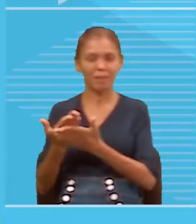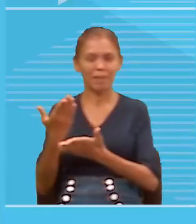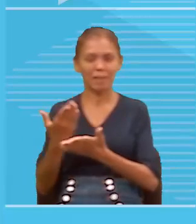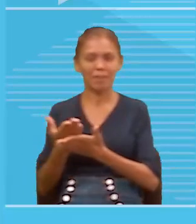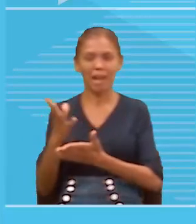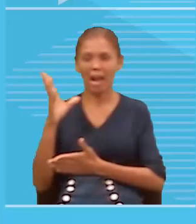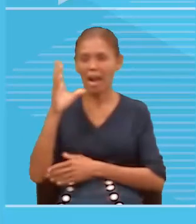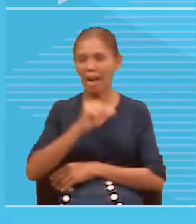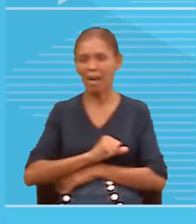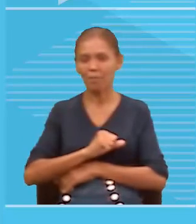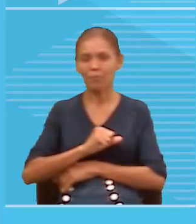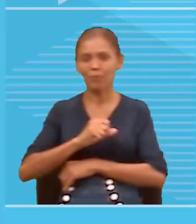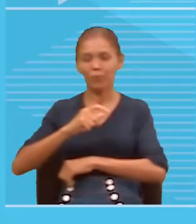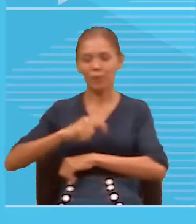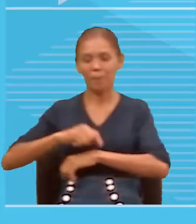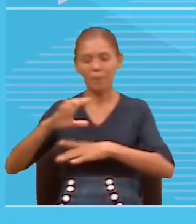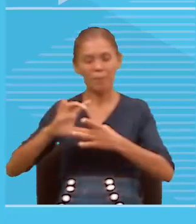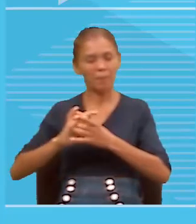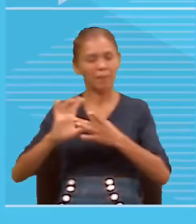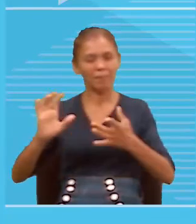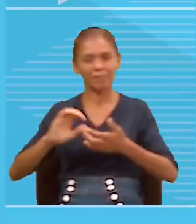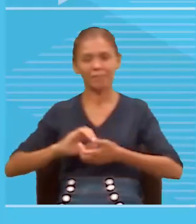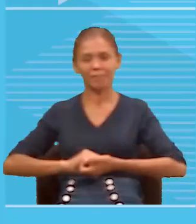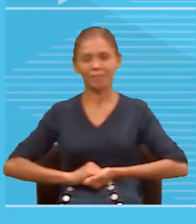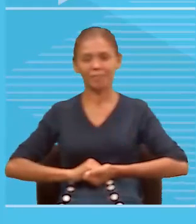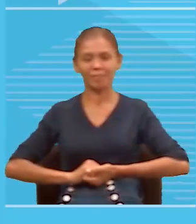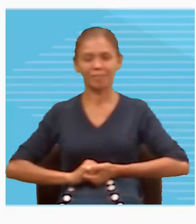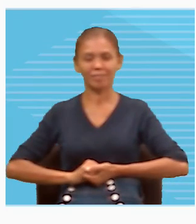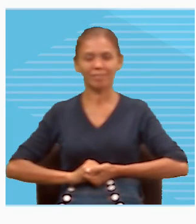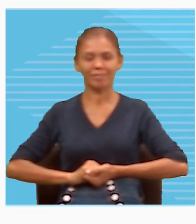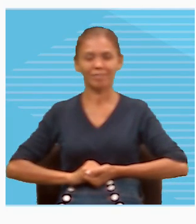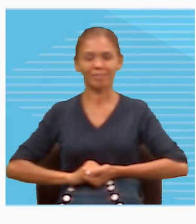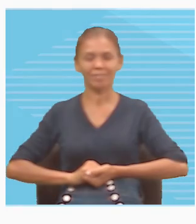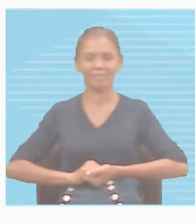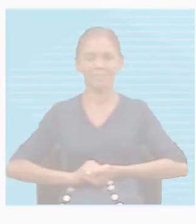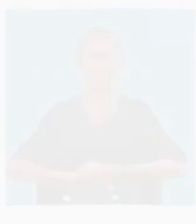uma água e volta já tá bom até mais